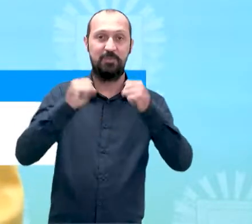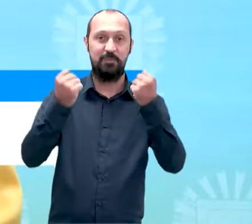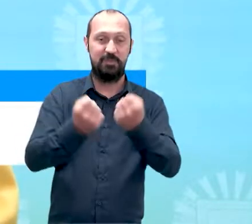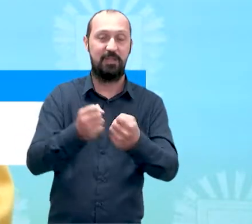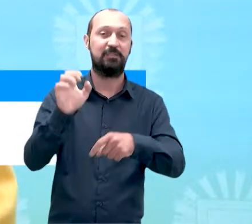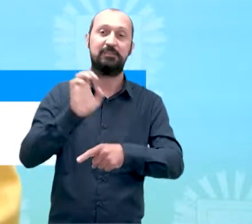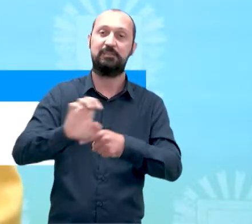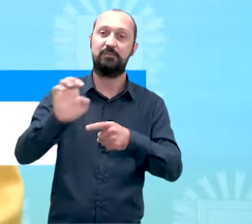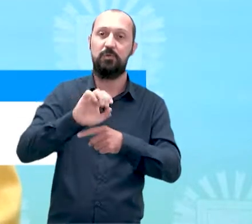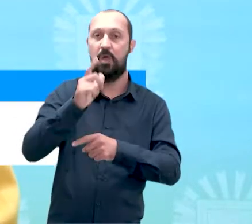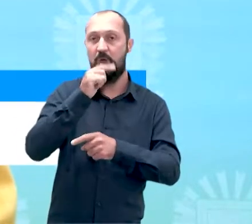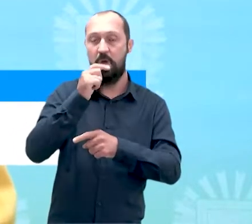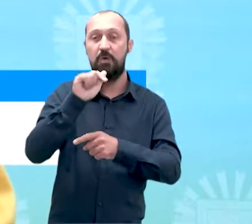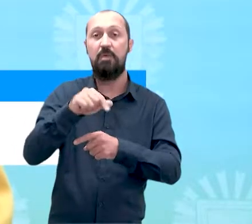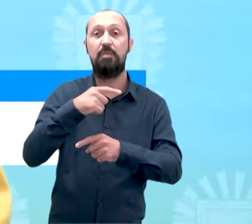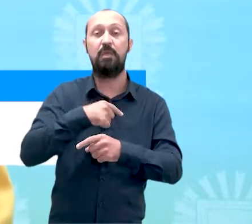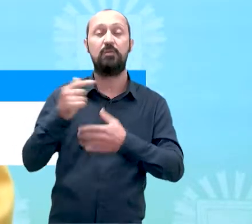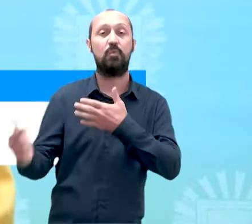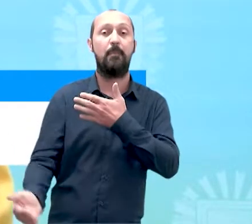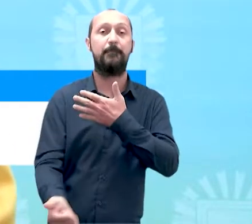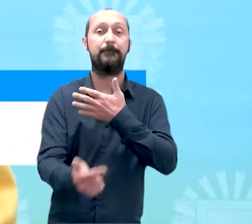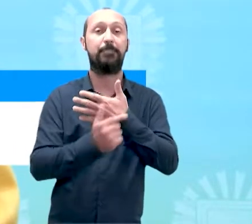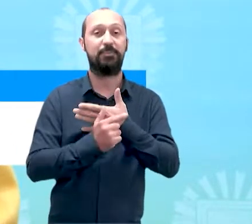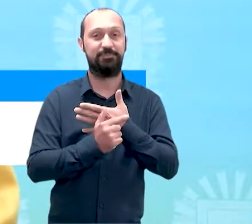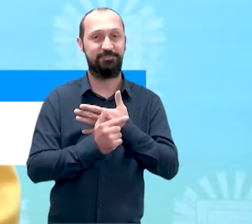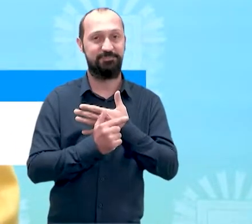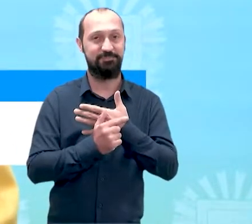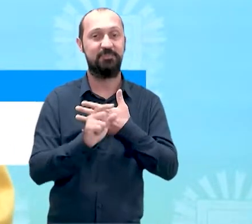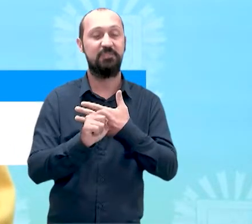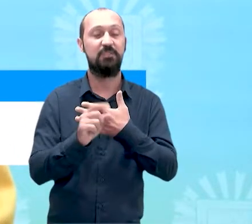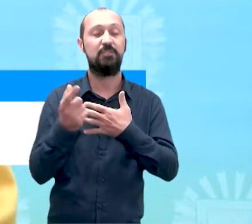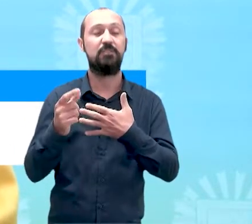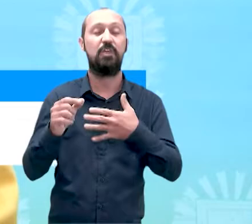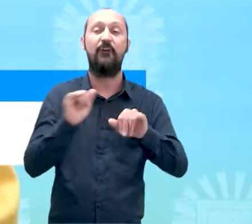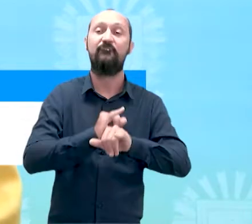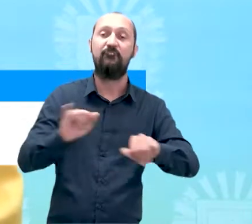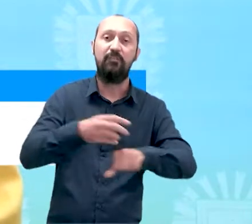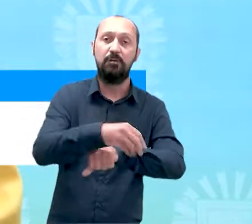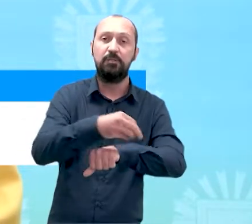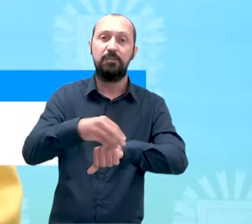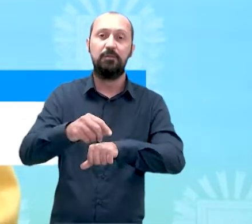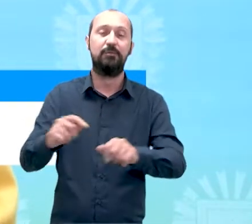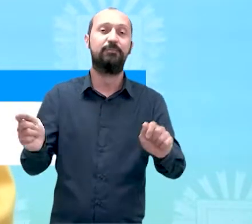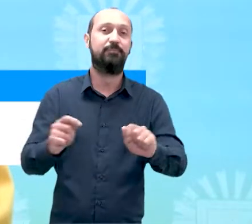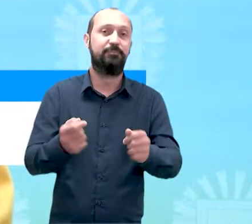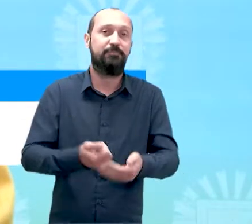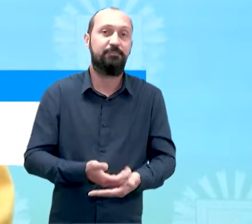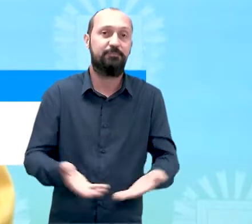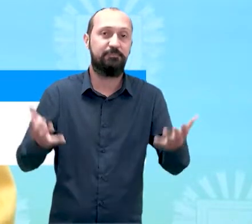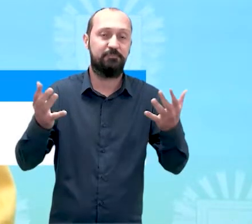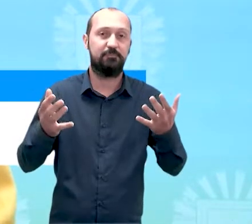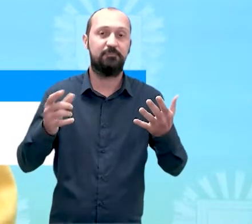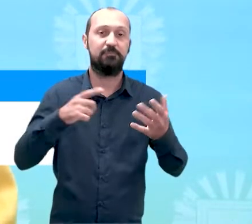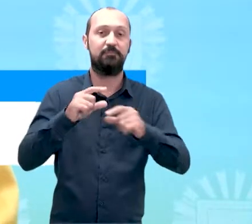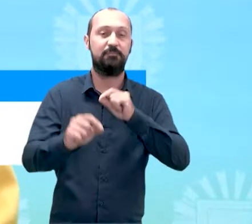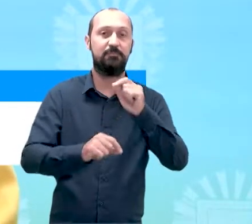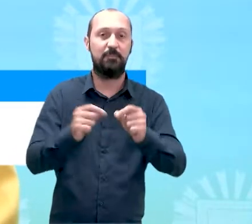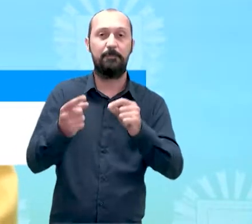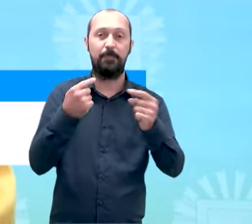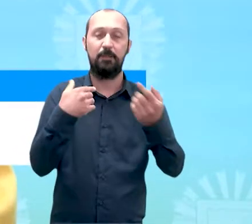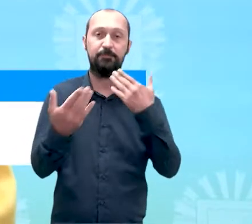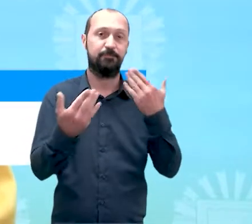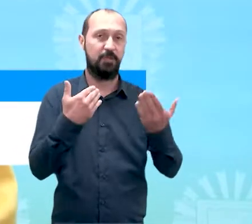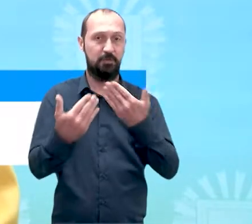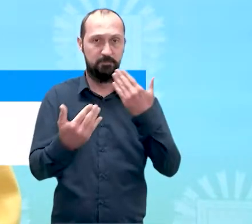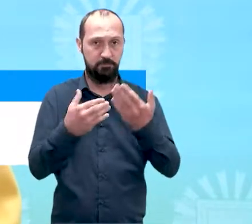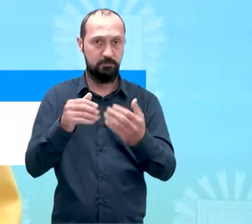que já está na 3ª edição, o Seminário Estadual de Águas, cumpre o seu papel de disponibilizar informações,